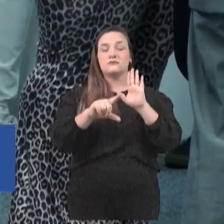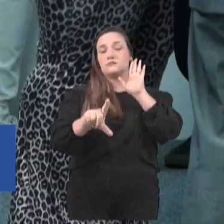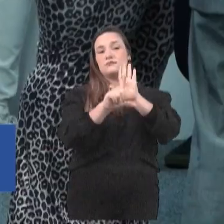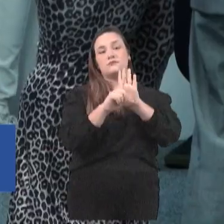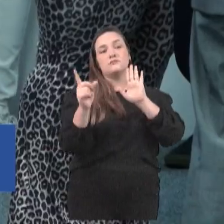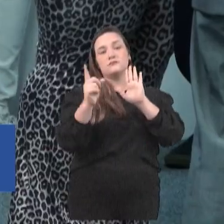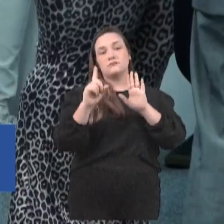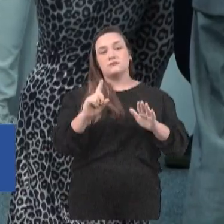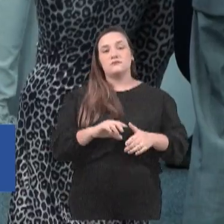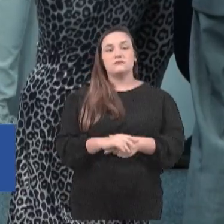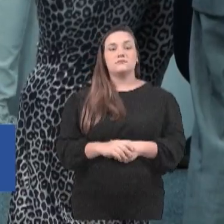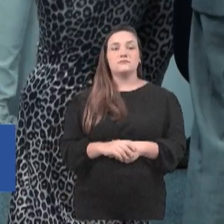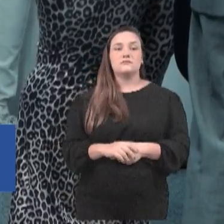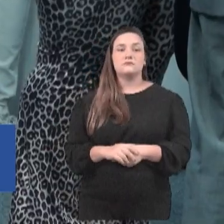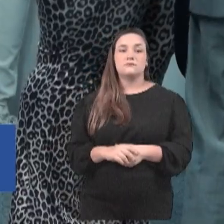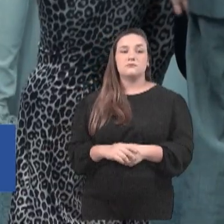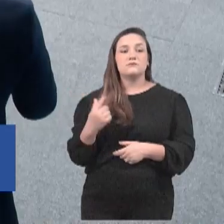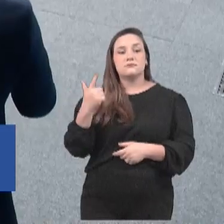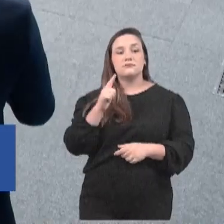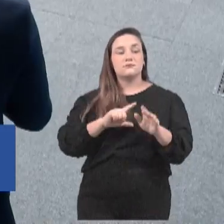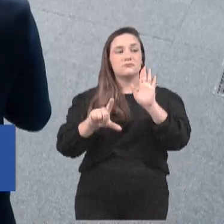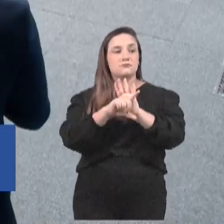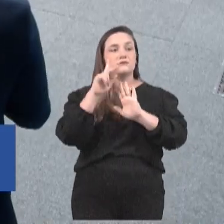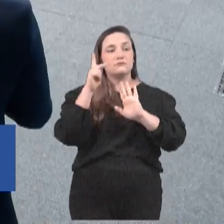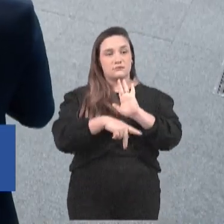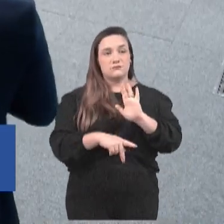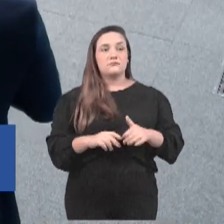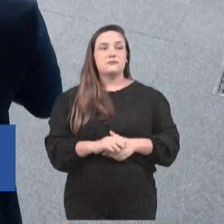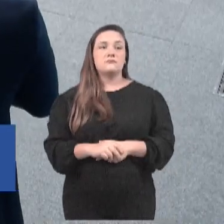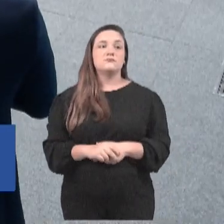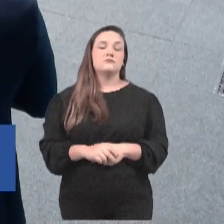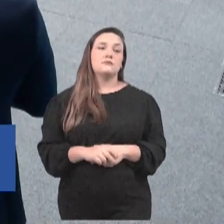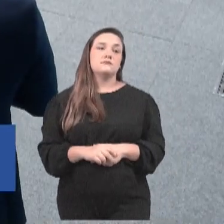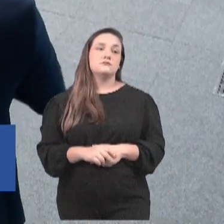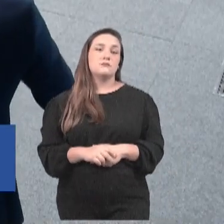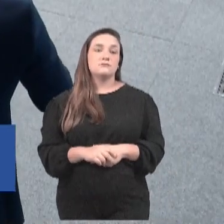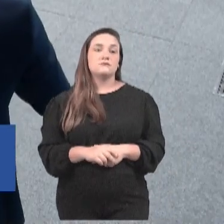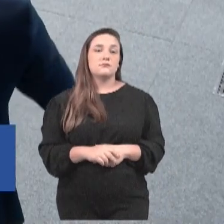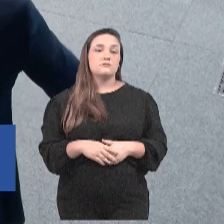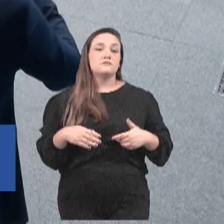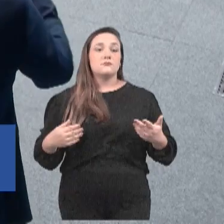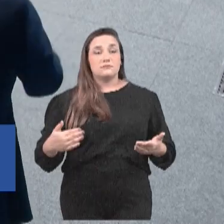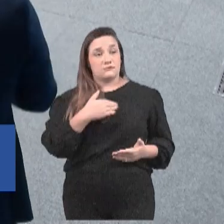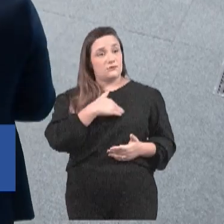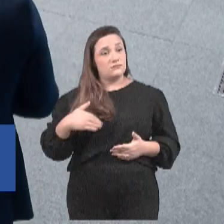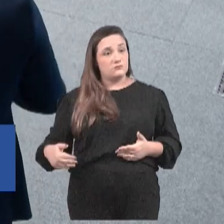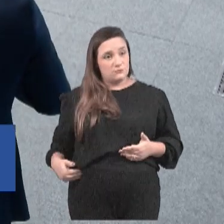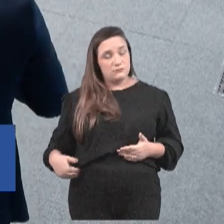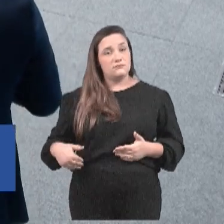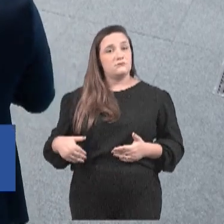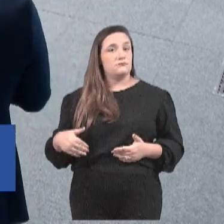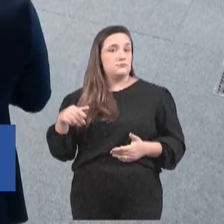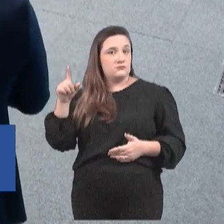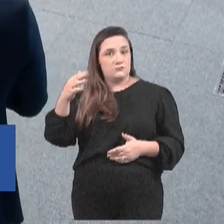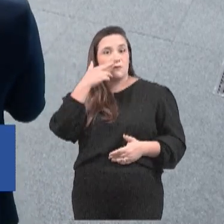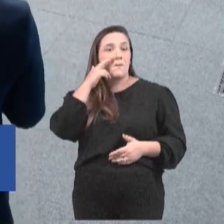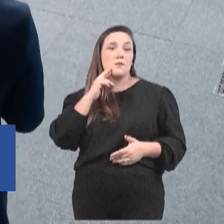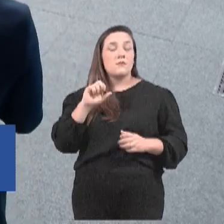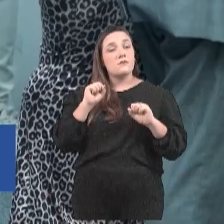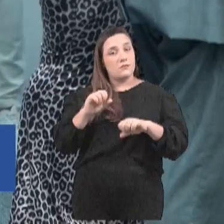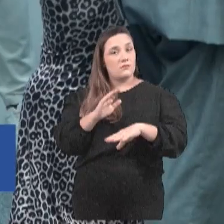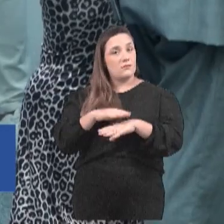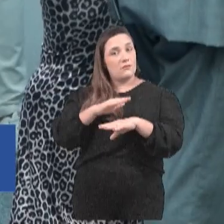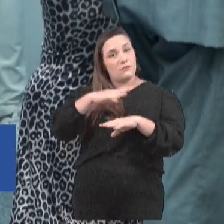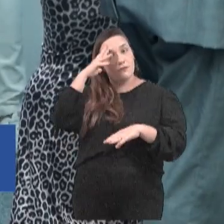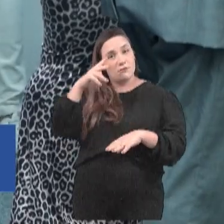para votação em projeto de lei, forma de projeto de lei. E o governador pode, então, publicar